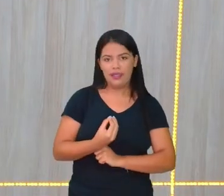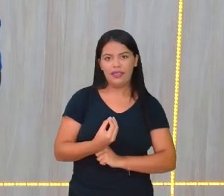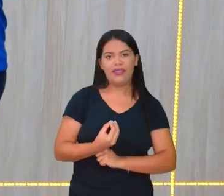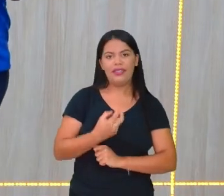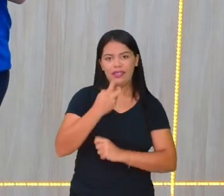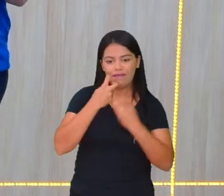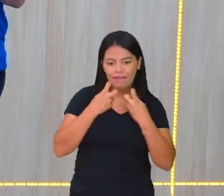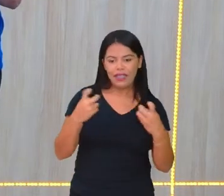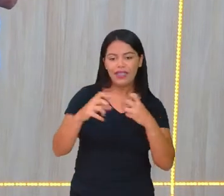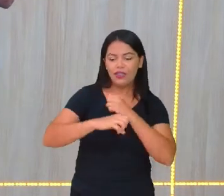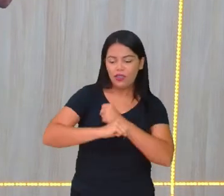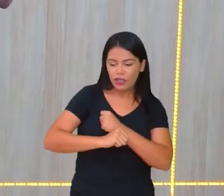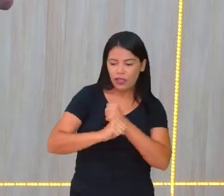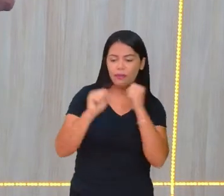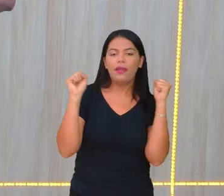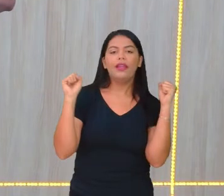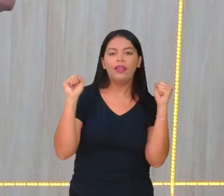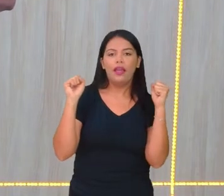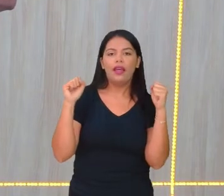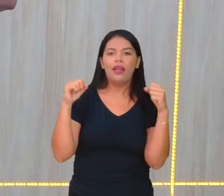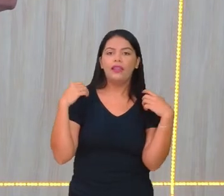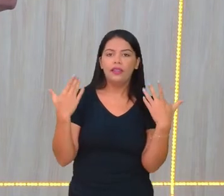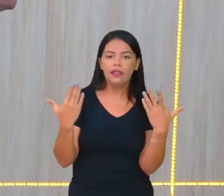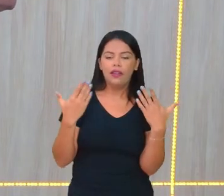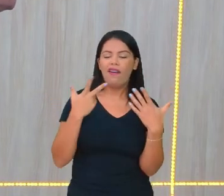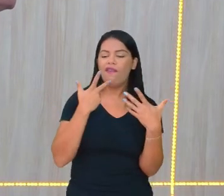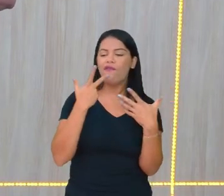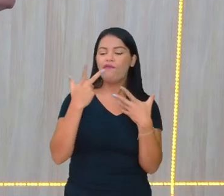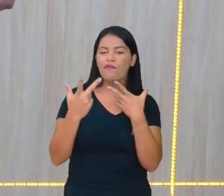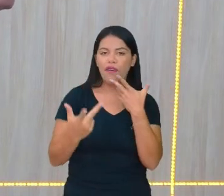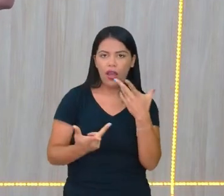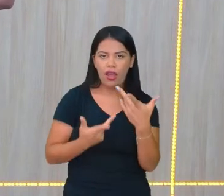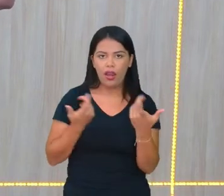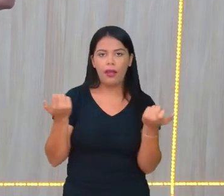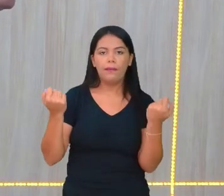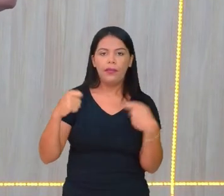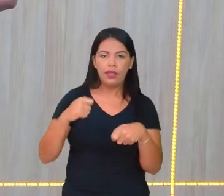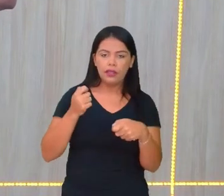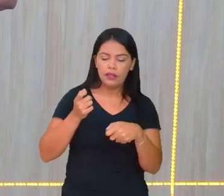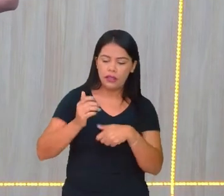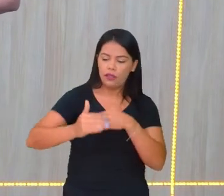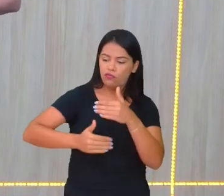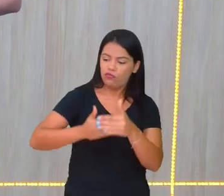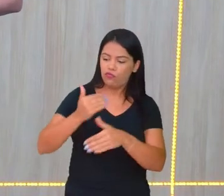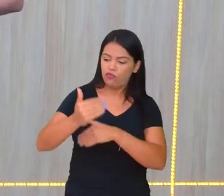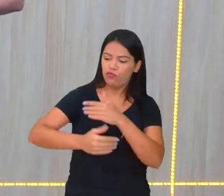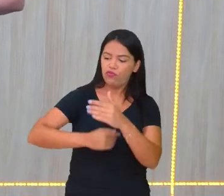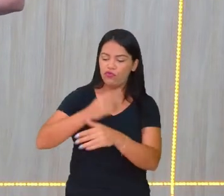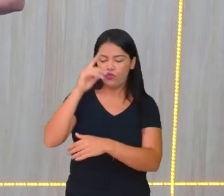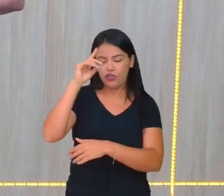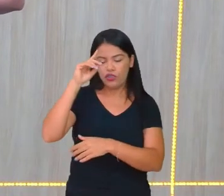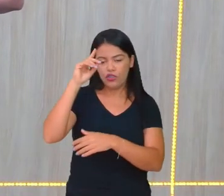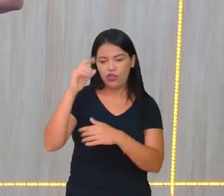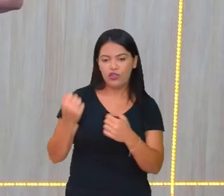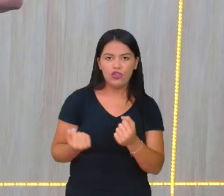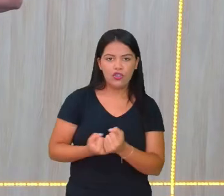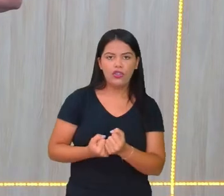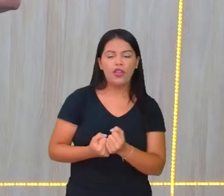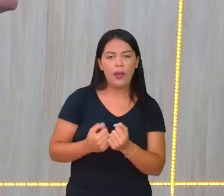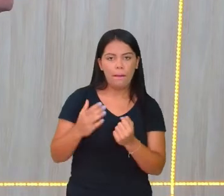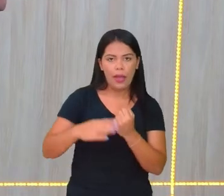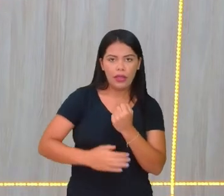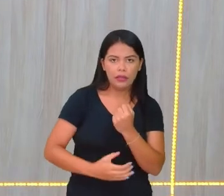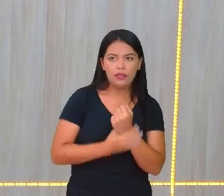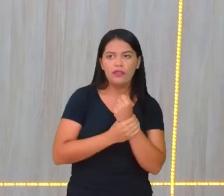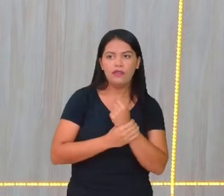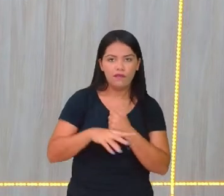Esse discurso, ele deve ser a cada dia fortalecido. E aí nós vamos assistir um